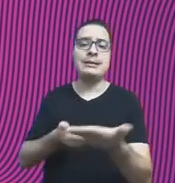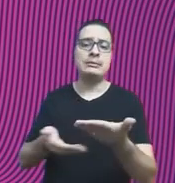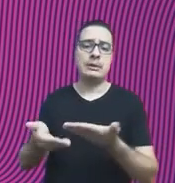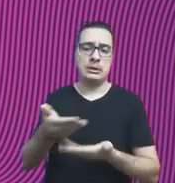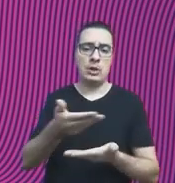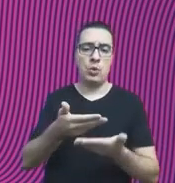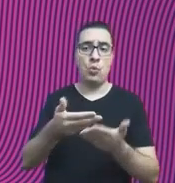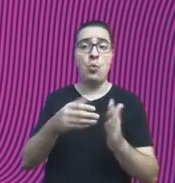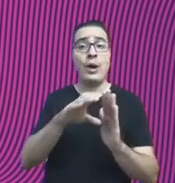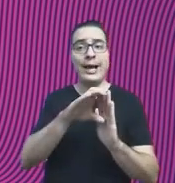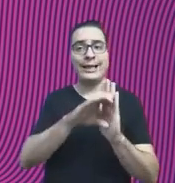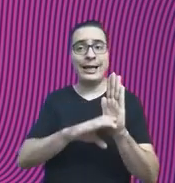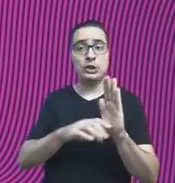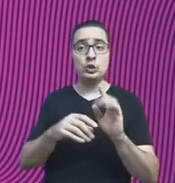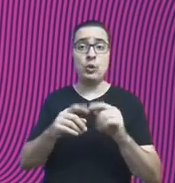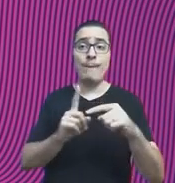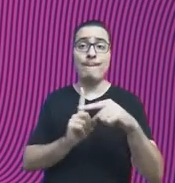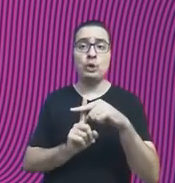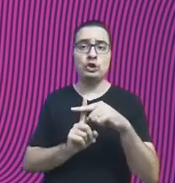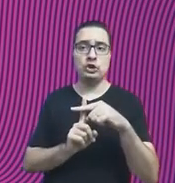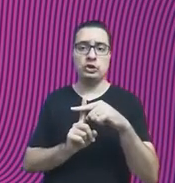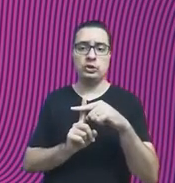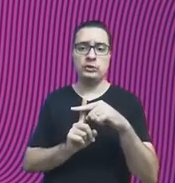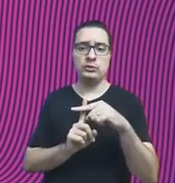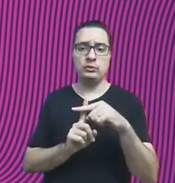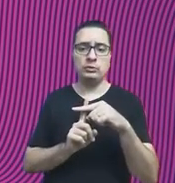positivo dos pacientes.